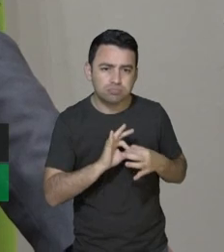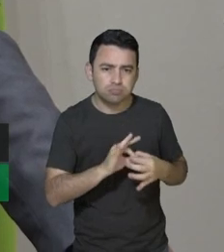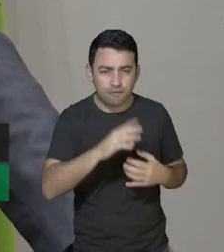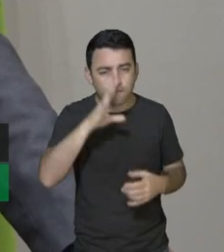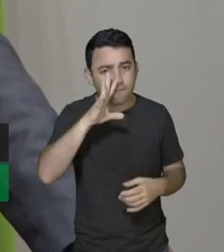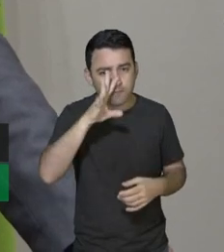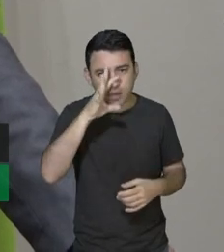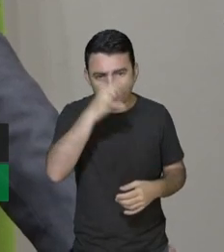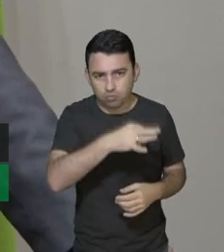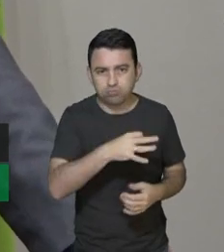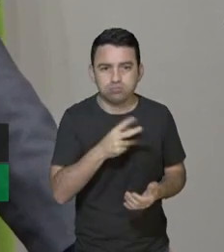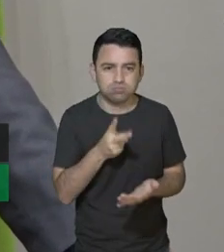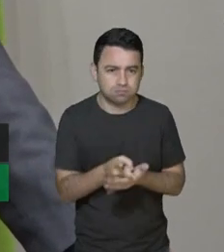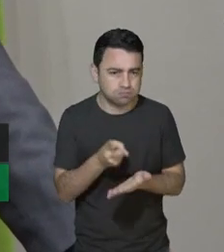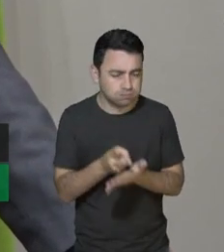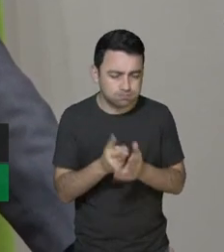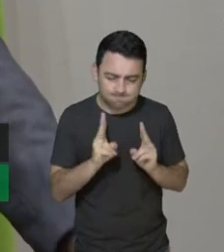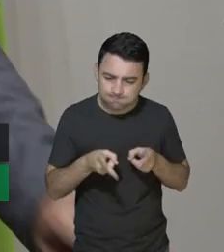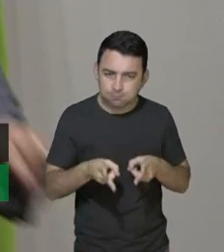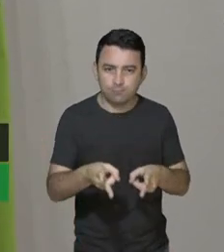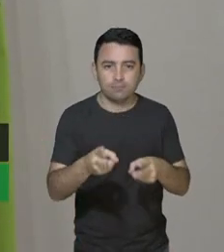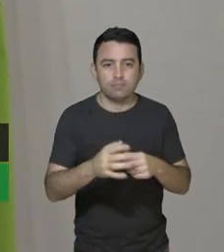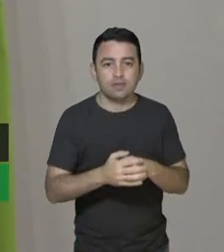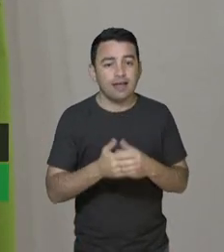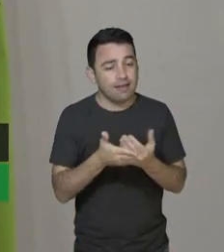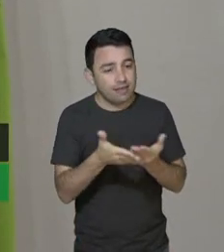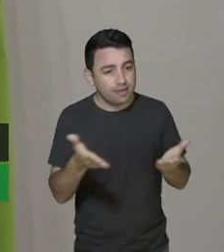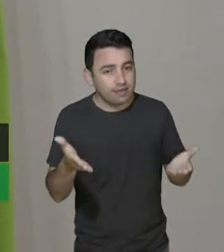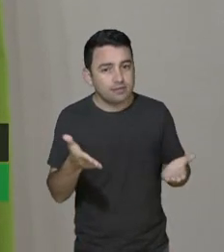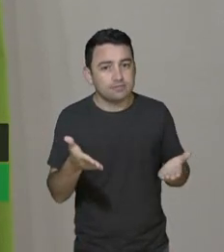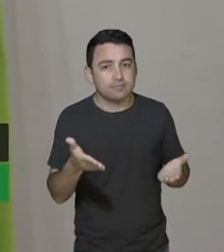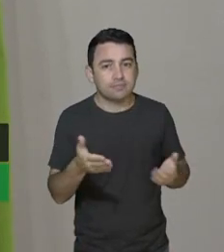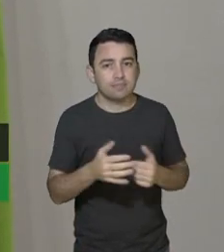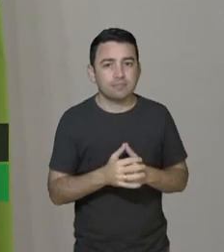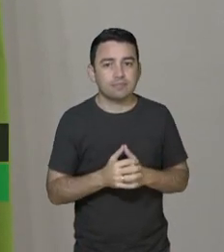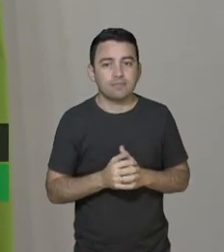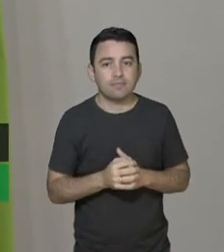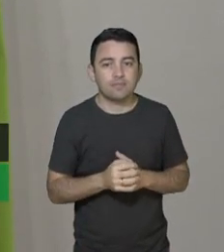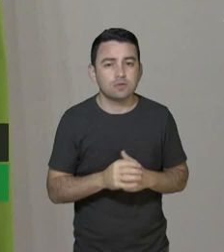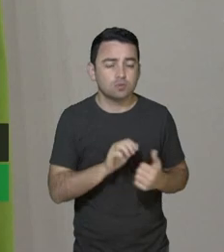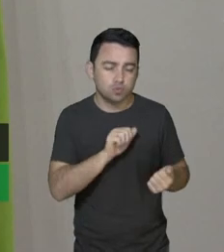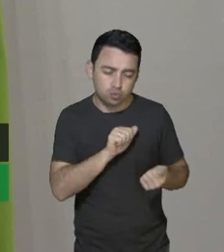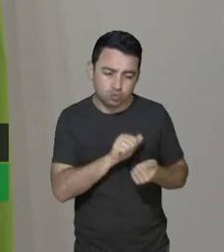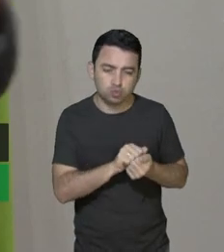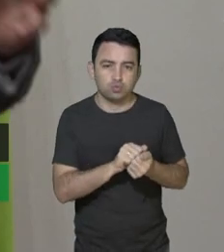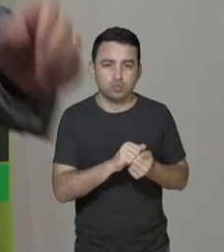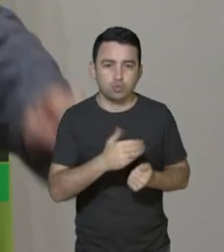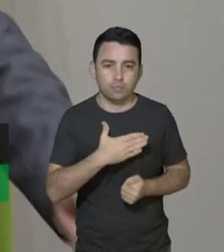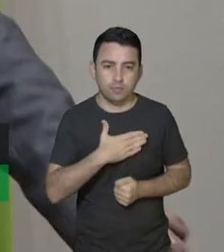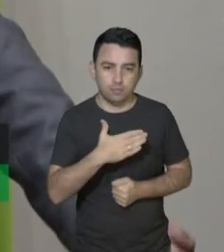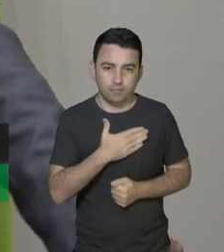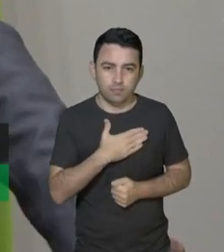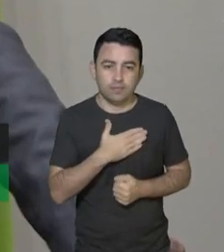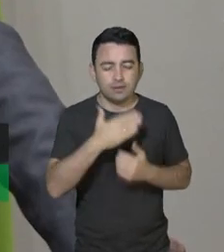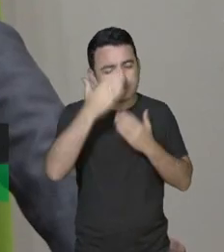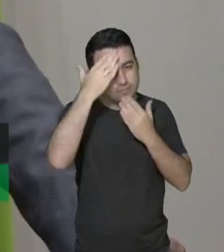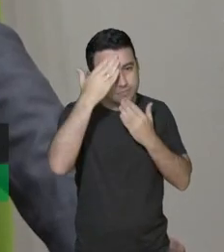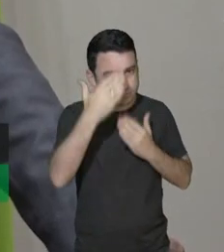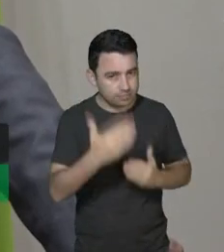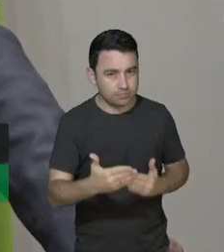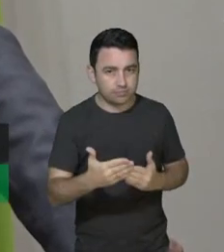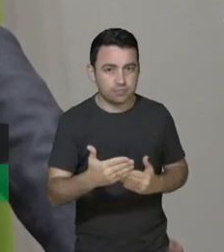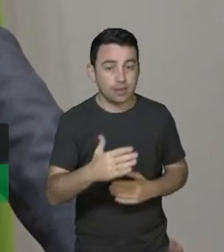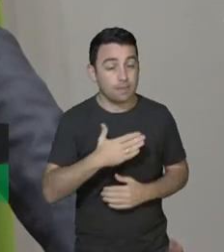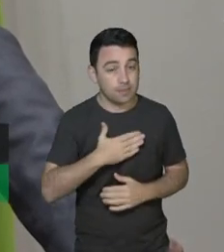e continuo muito fiel àqueles que têm estado do meu lado. Então, meu agradecimento à